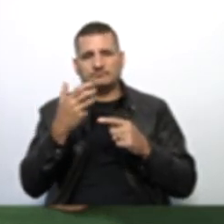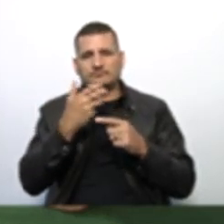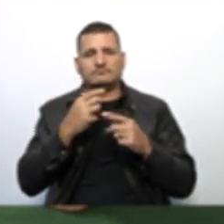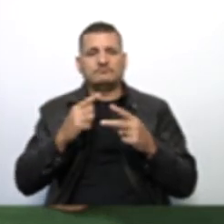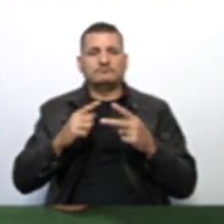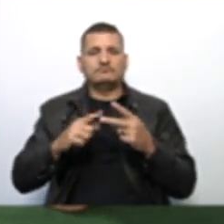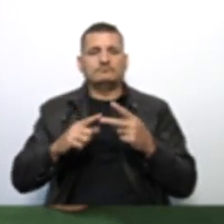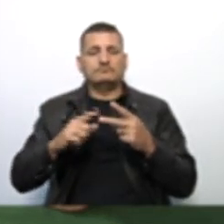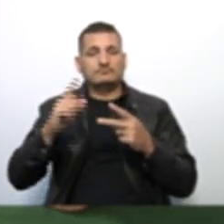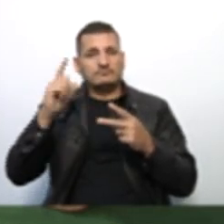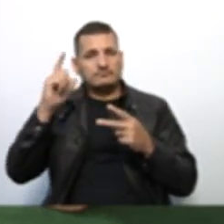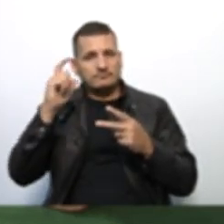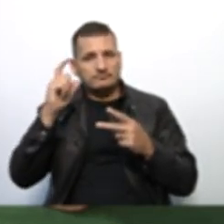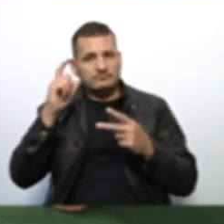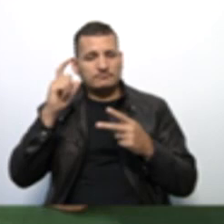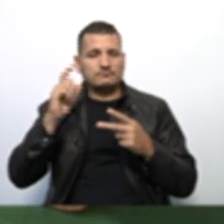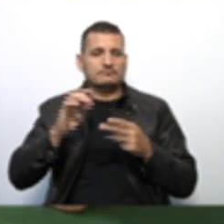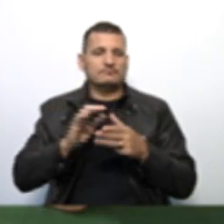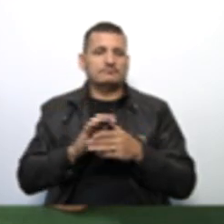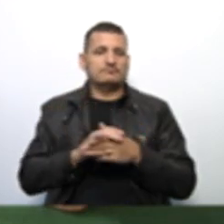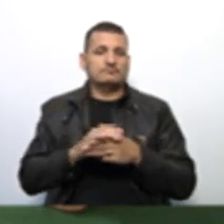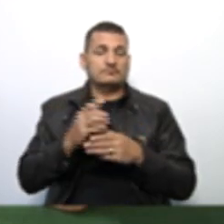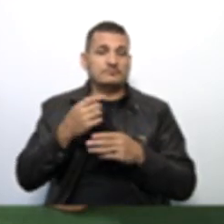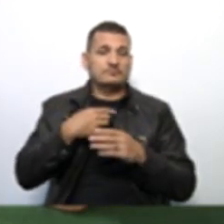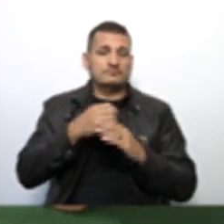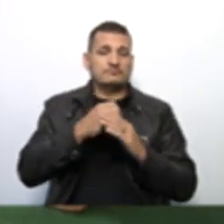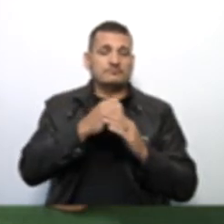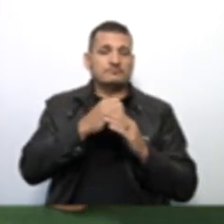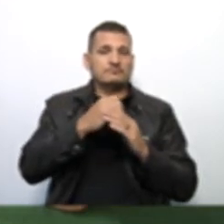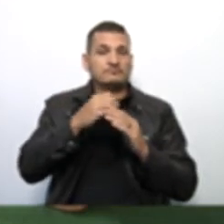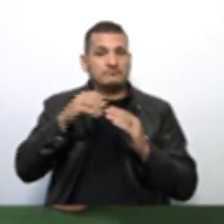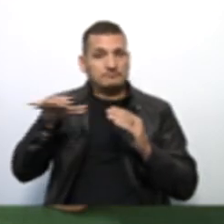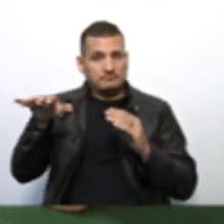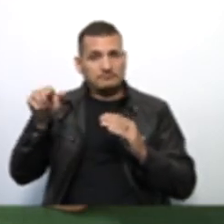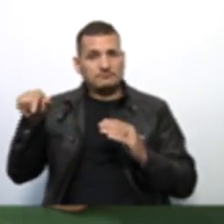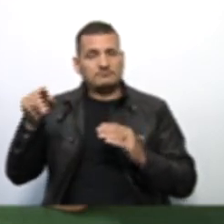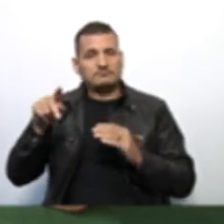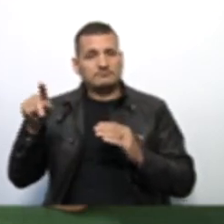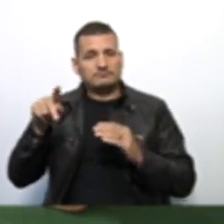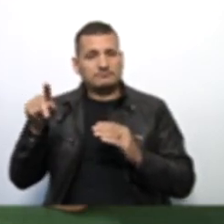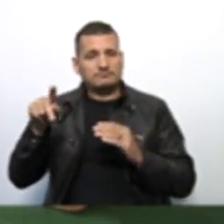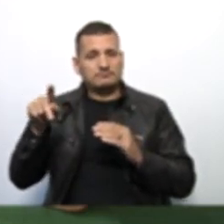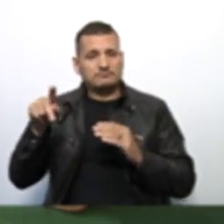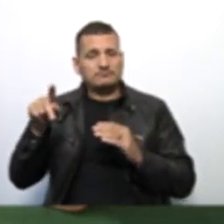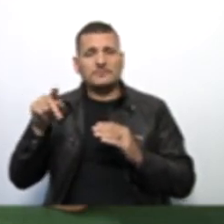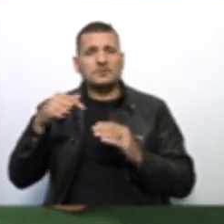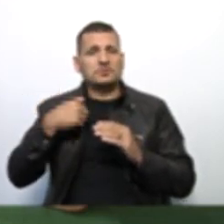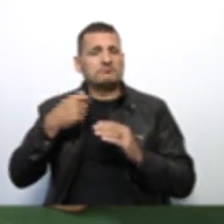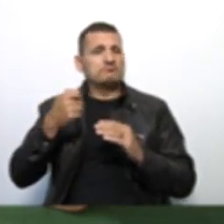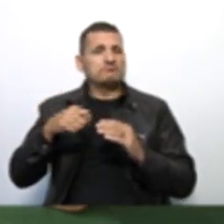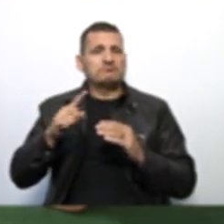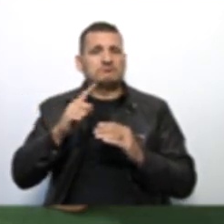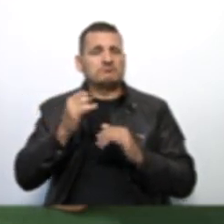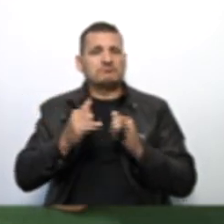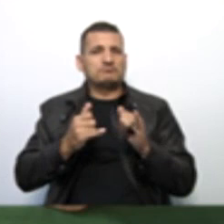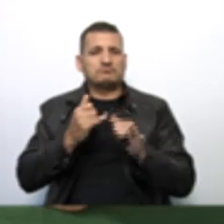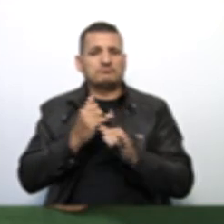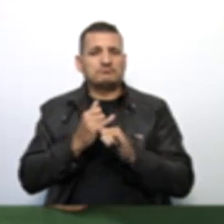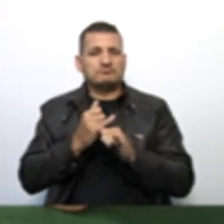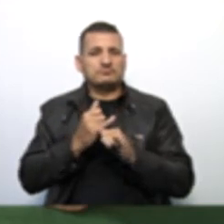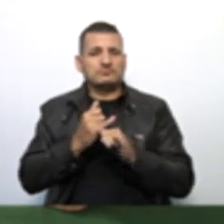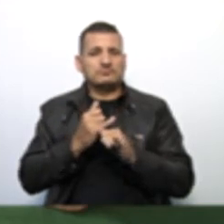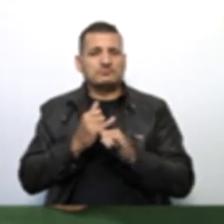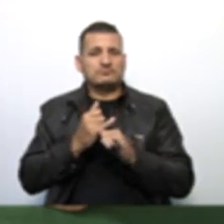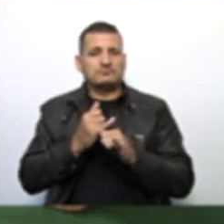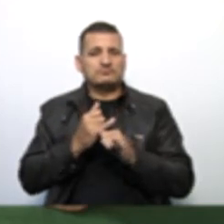uma foto. Quando eu vou enviar para o professor Saulo esse arquivo, necessariamente eu não preciso ter internet. Não é isso? Eu